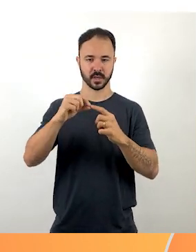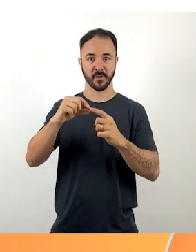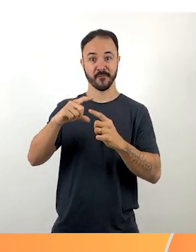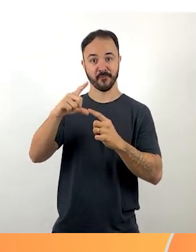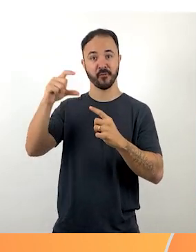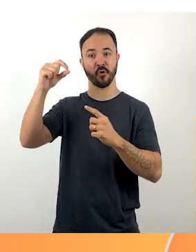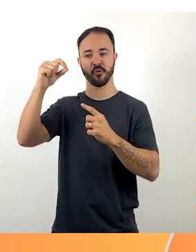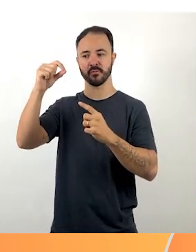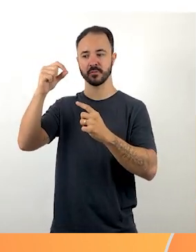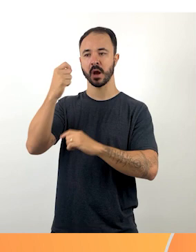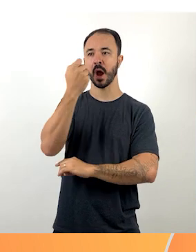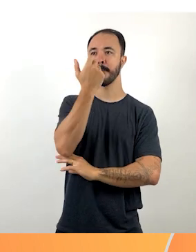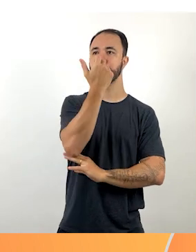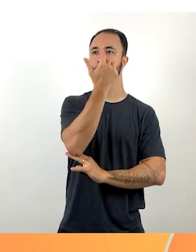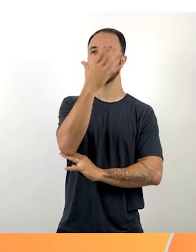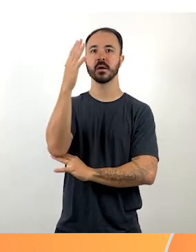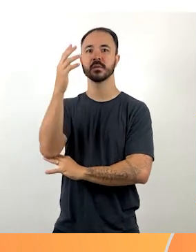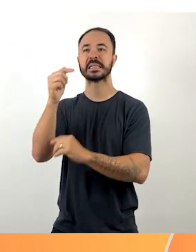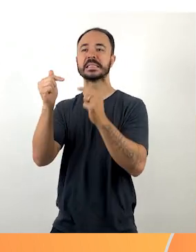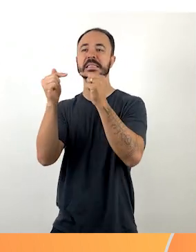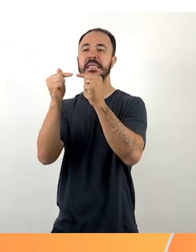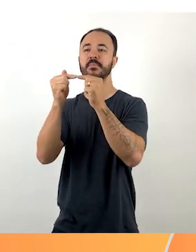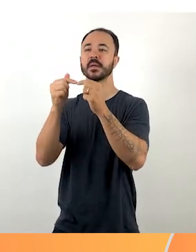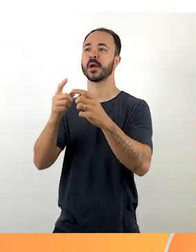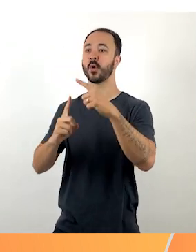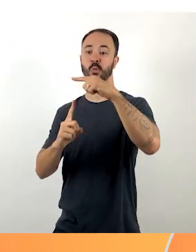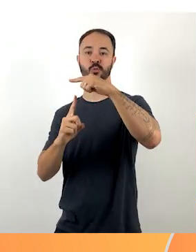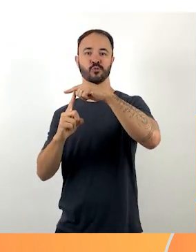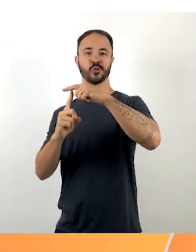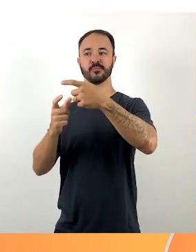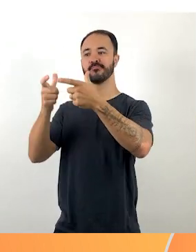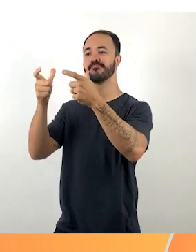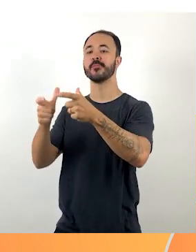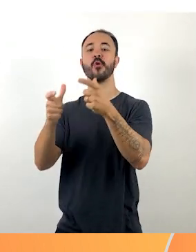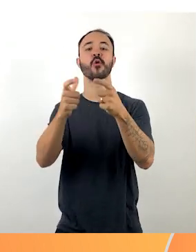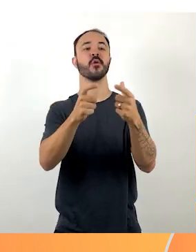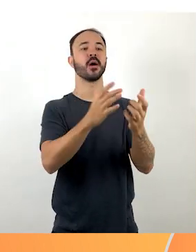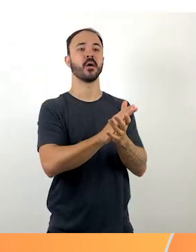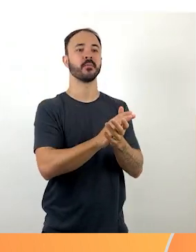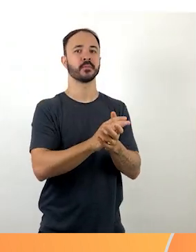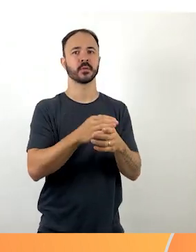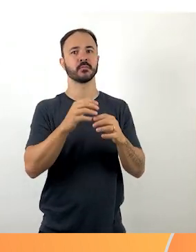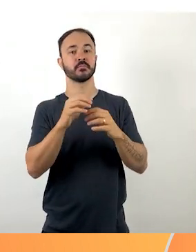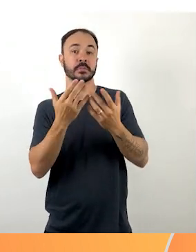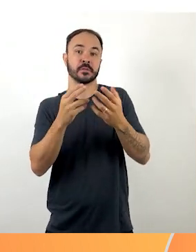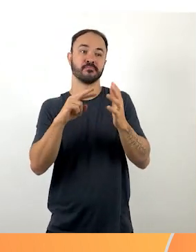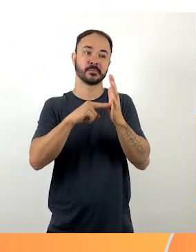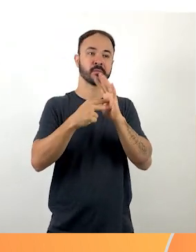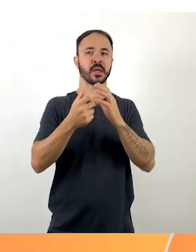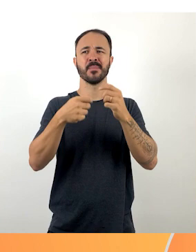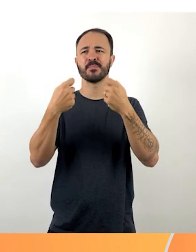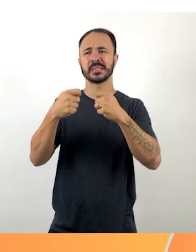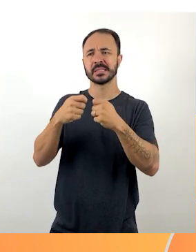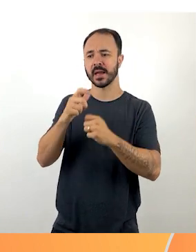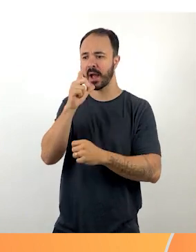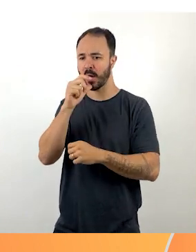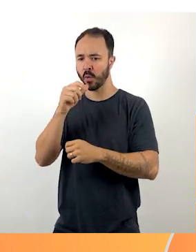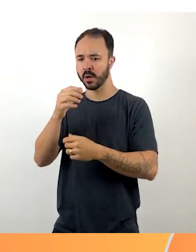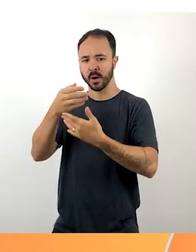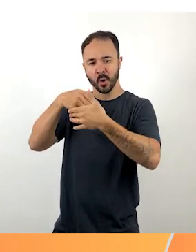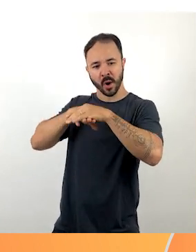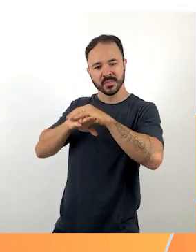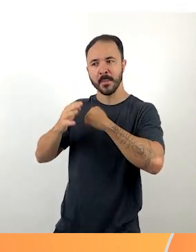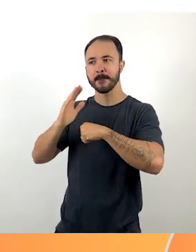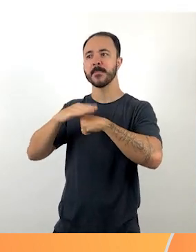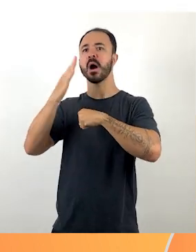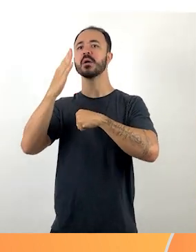dessa planta relacionada ao ambiente, ou seja, ela necessita de reter mais água, ela necessita de reter menos água.